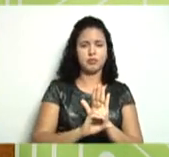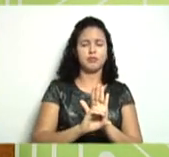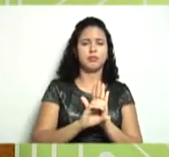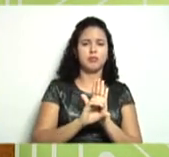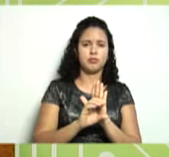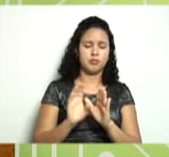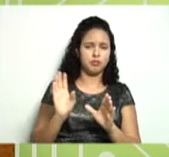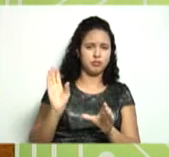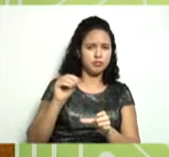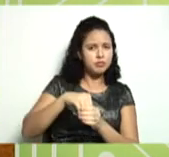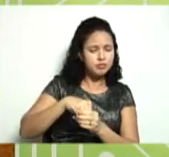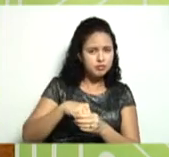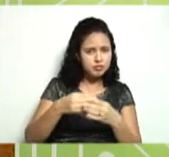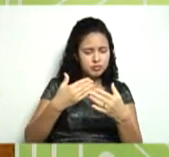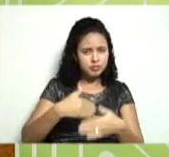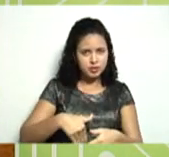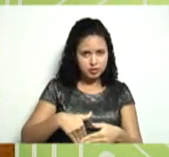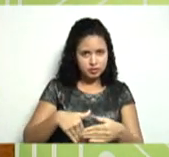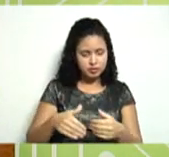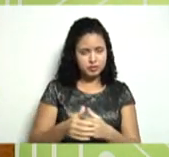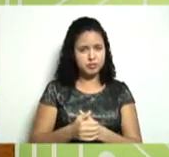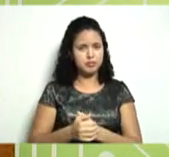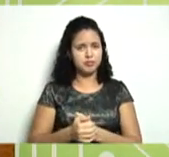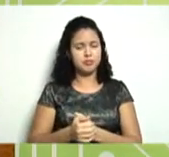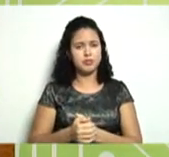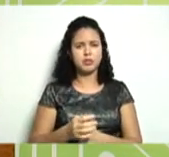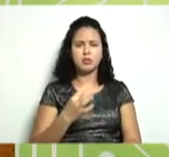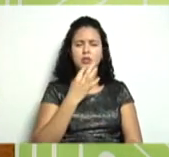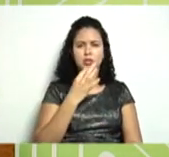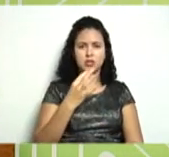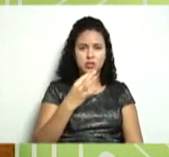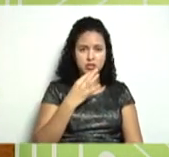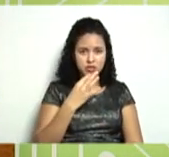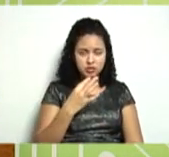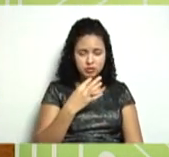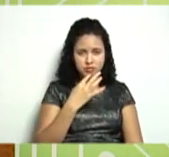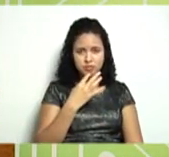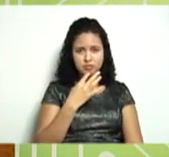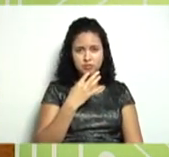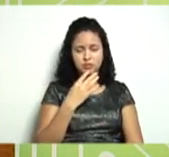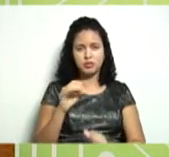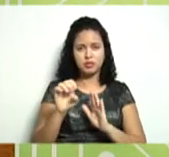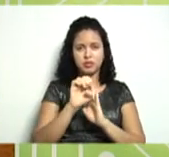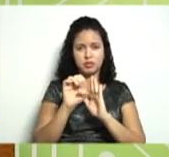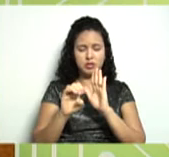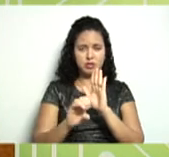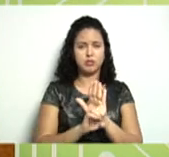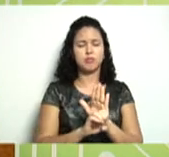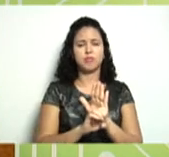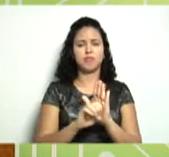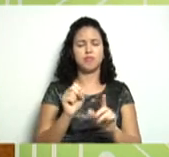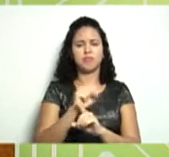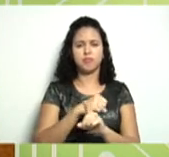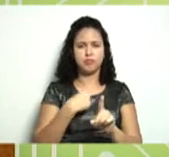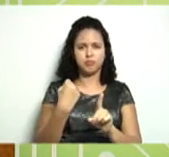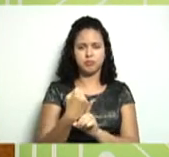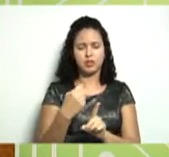Logo, gente, não pensem em prova, pensem em conhecimento. Estatuto social é algo